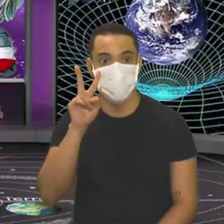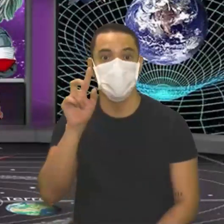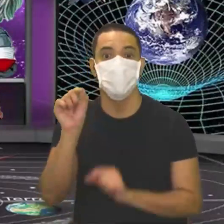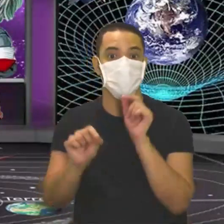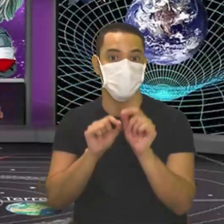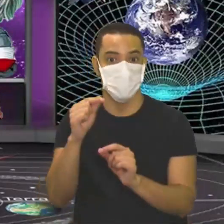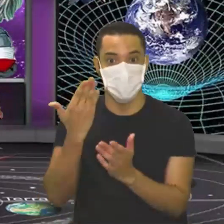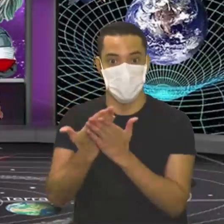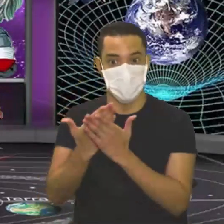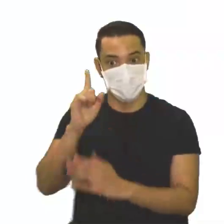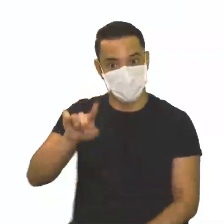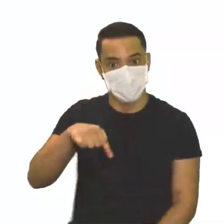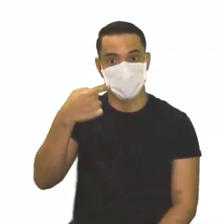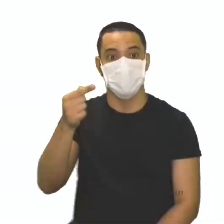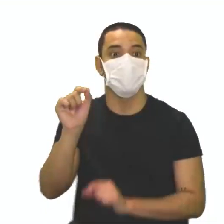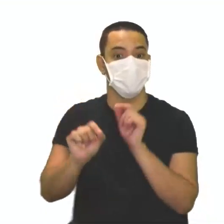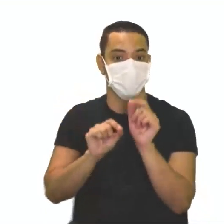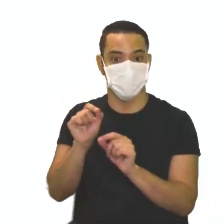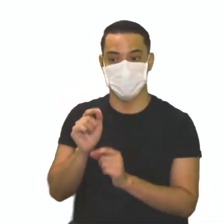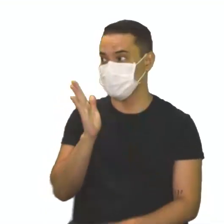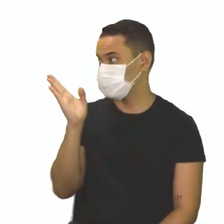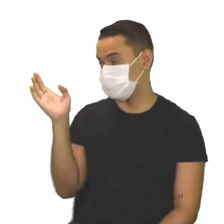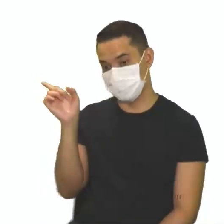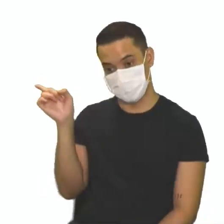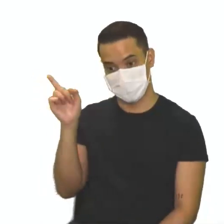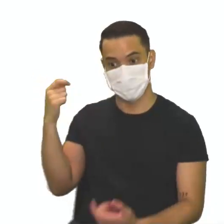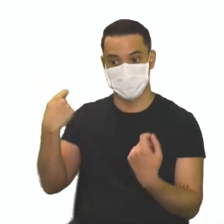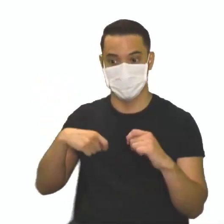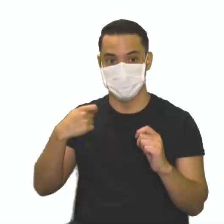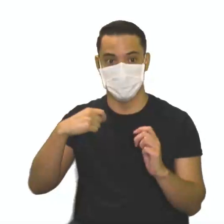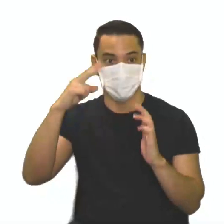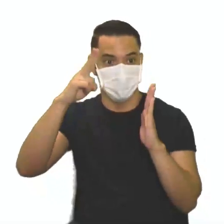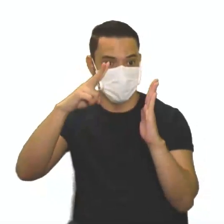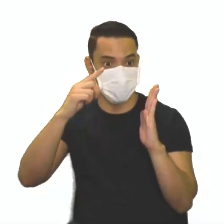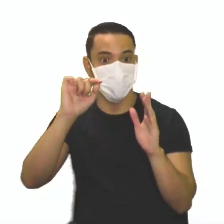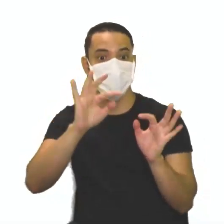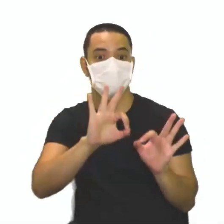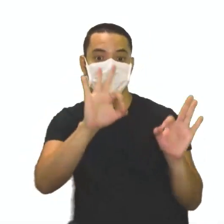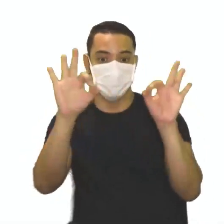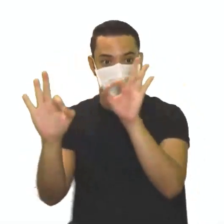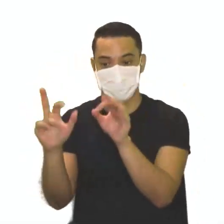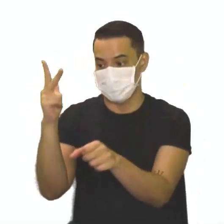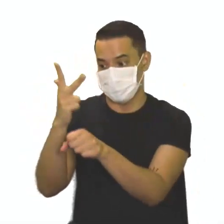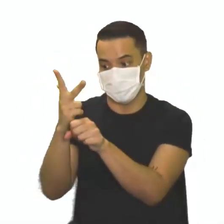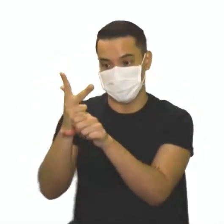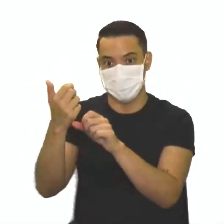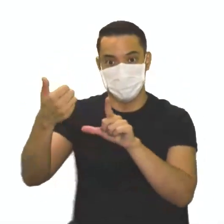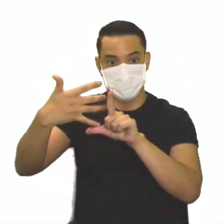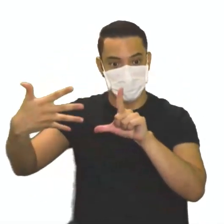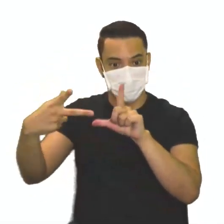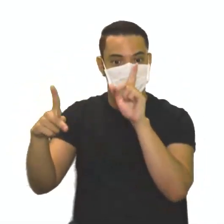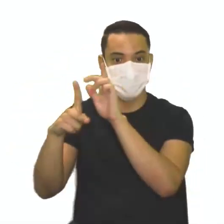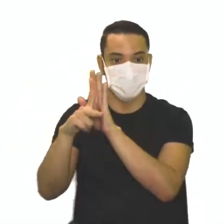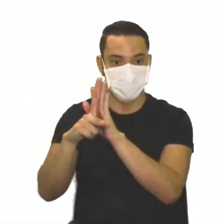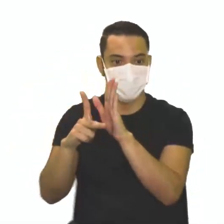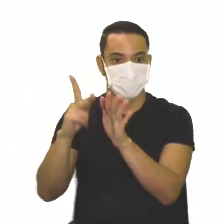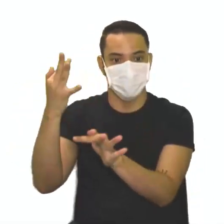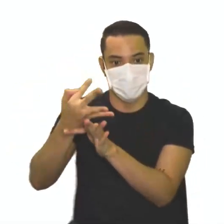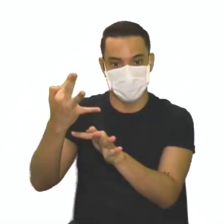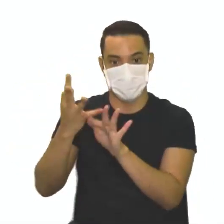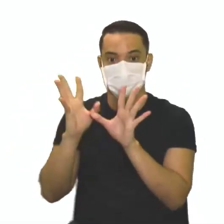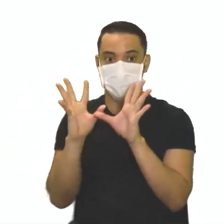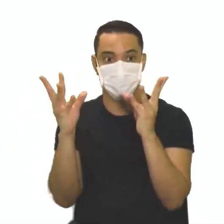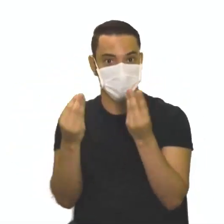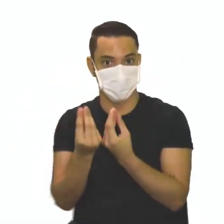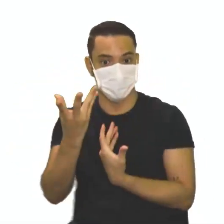para a próxima aula, assistam aquele pré-requisito que é uma videoaula, Física de Partículas, tá